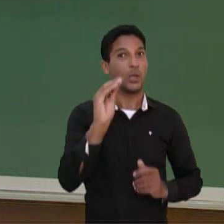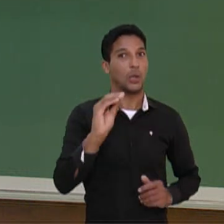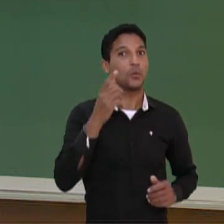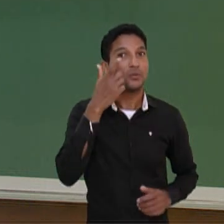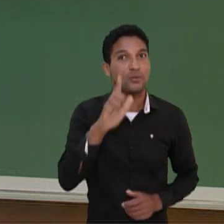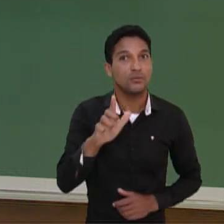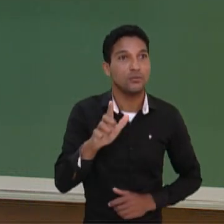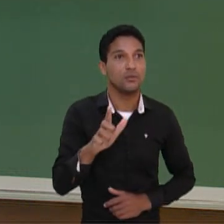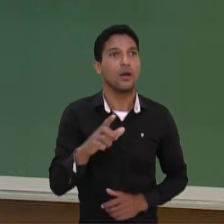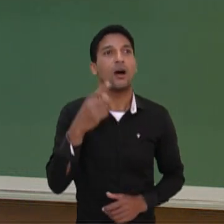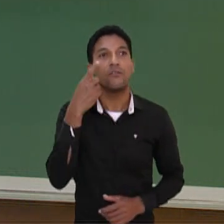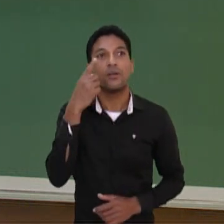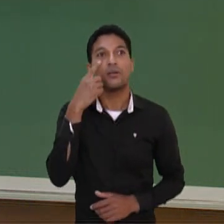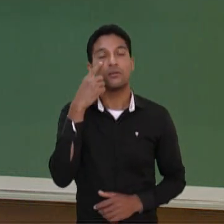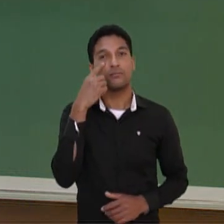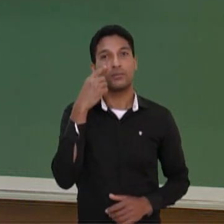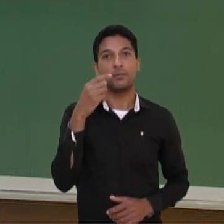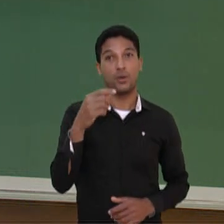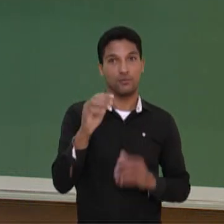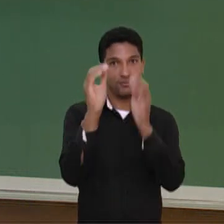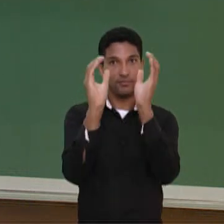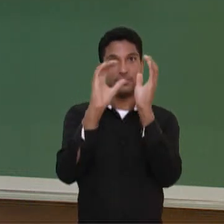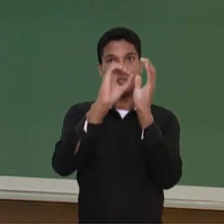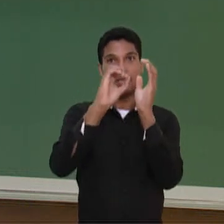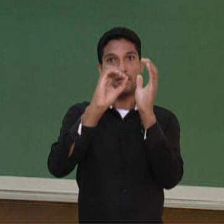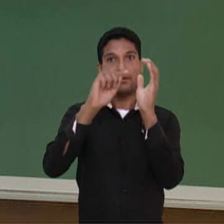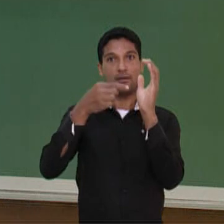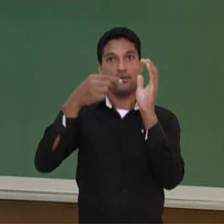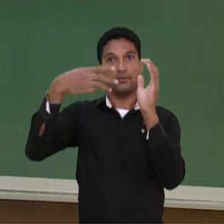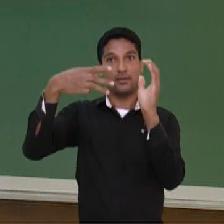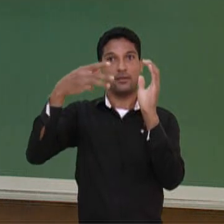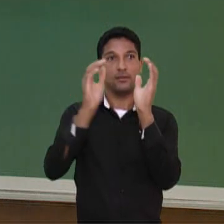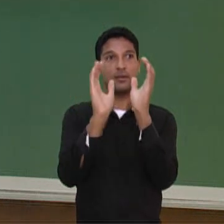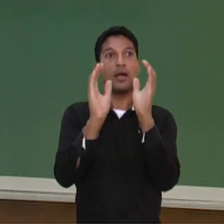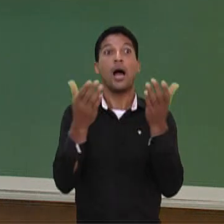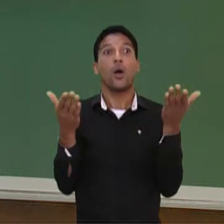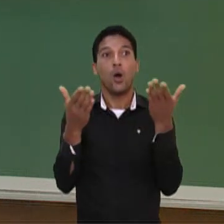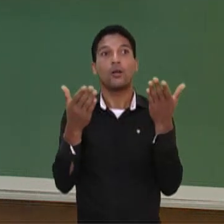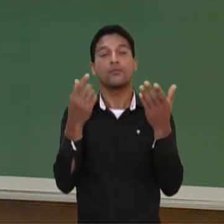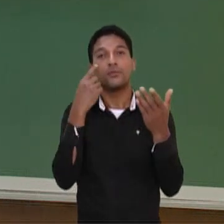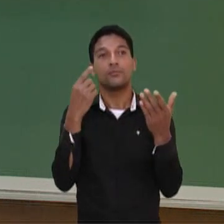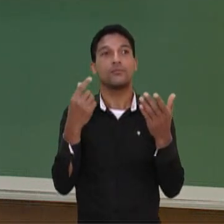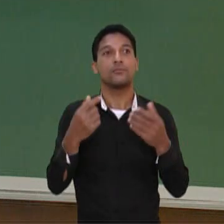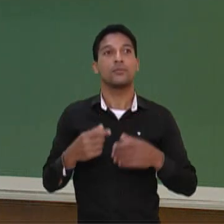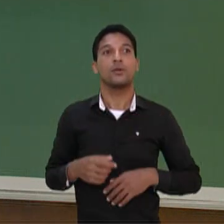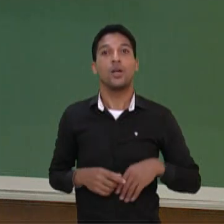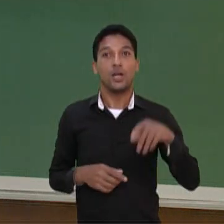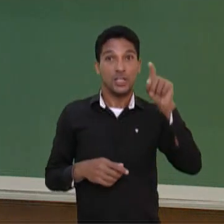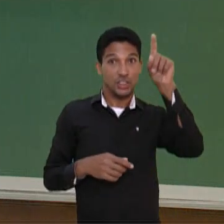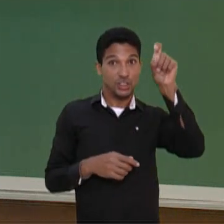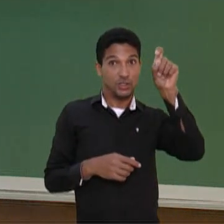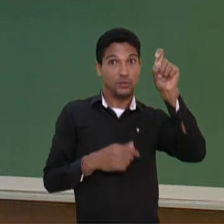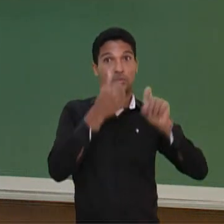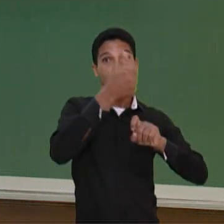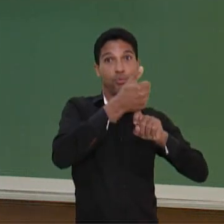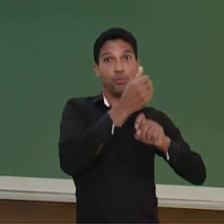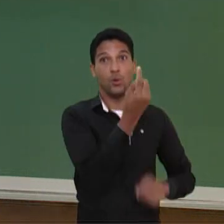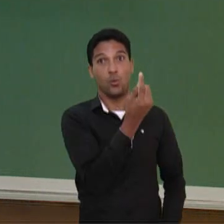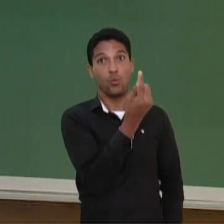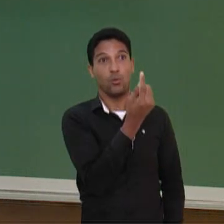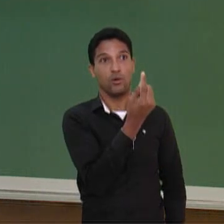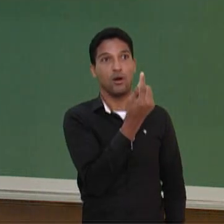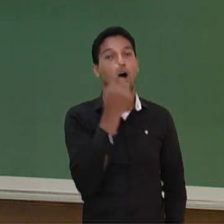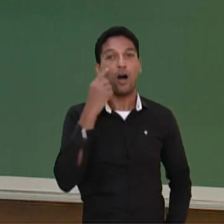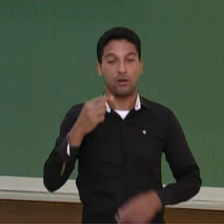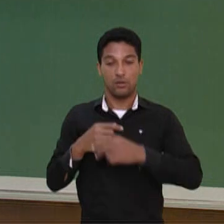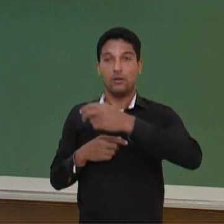continuando ali, né? Nós tínhamos lá o par ordenado 0 e 3, né? E agora, quando x é igual a 1, substituindo